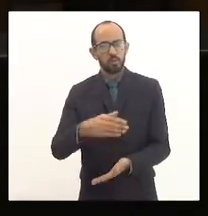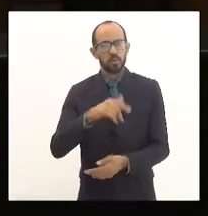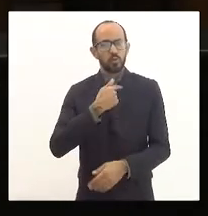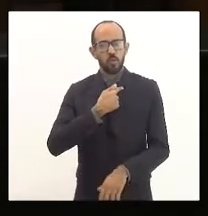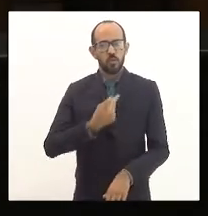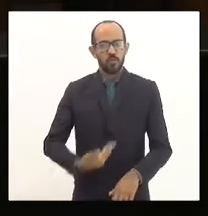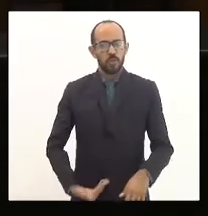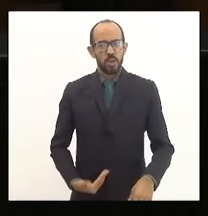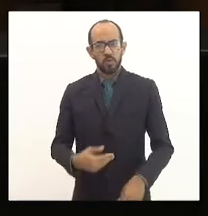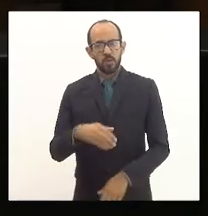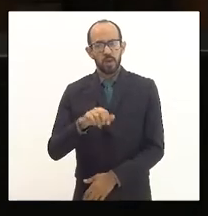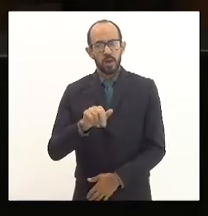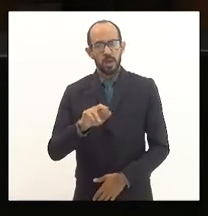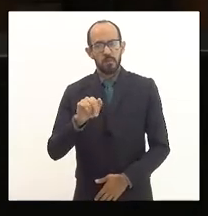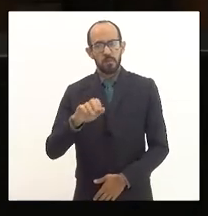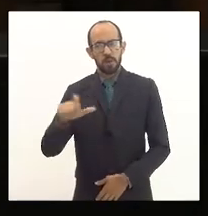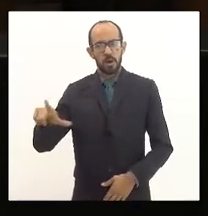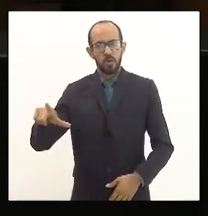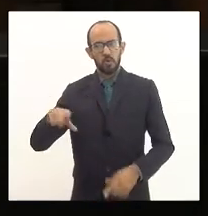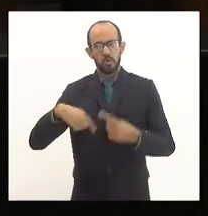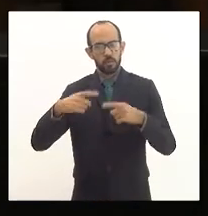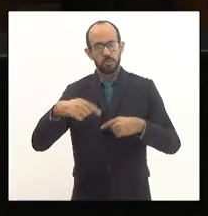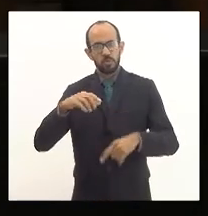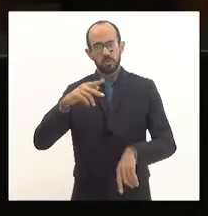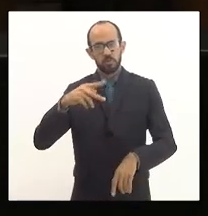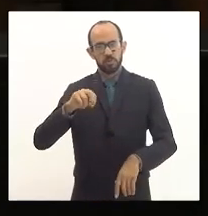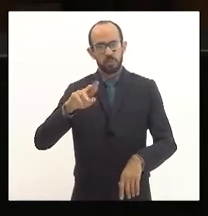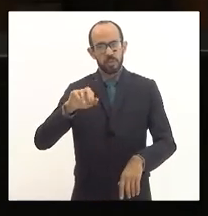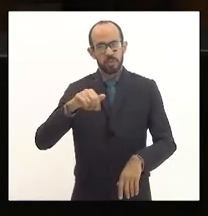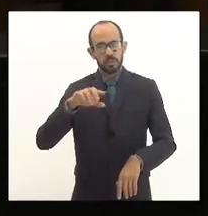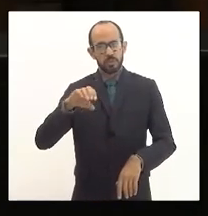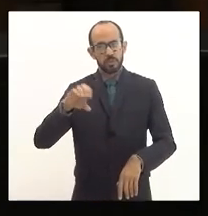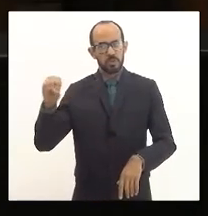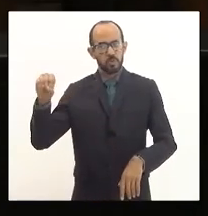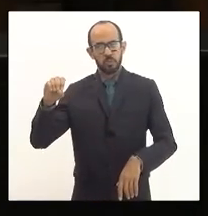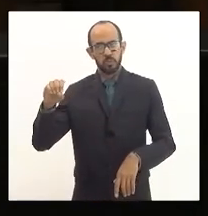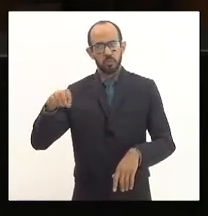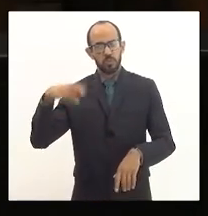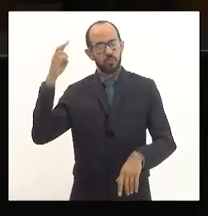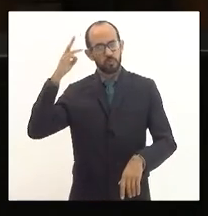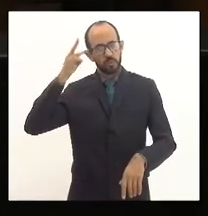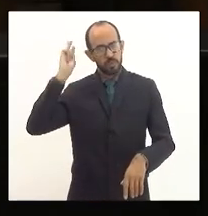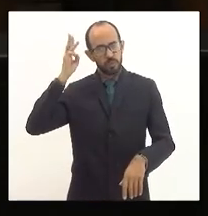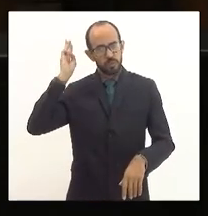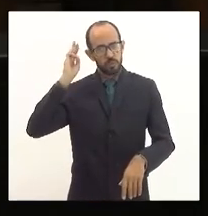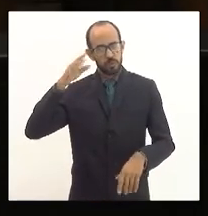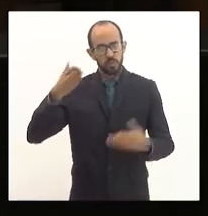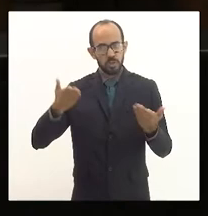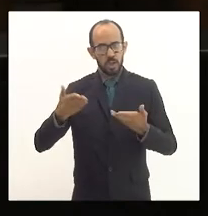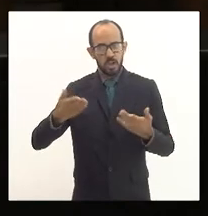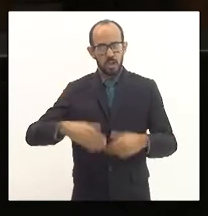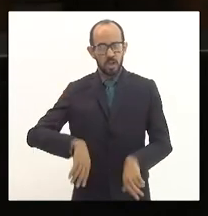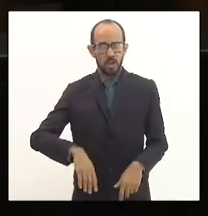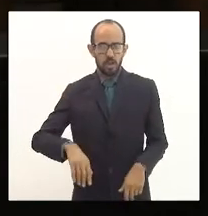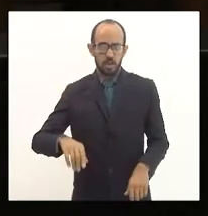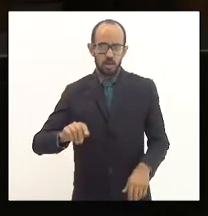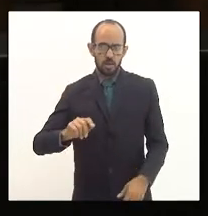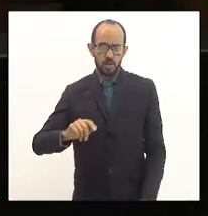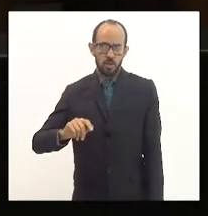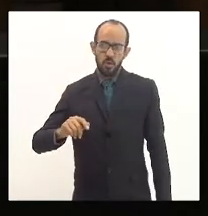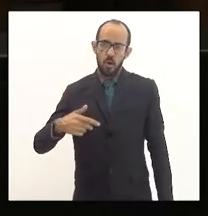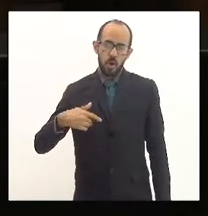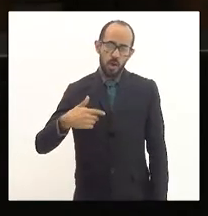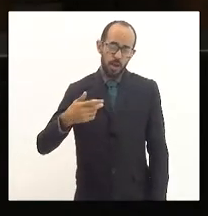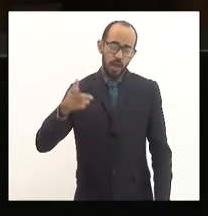continuando com o governo Pezão continuando com o governo vídeo e agora a farra do boi na